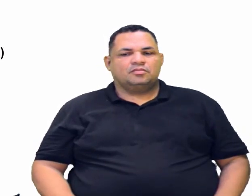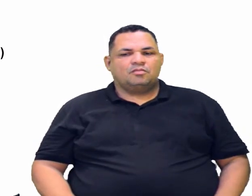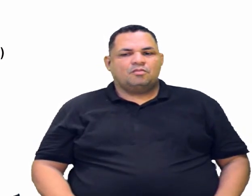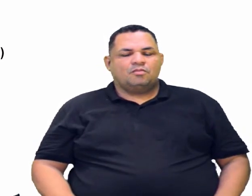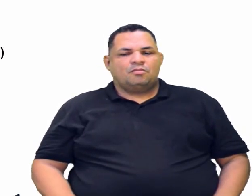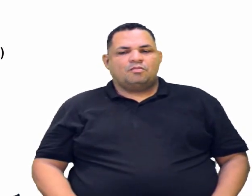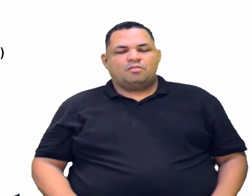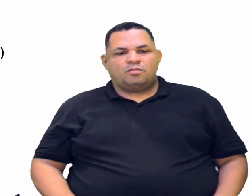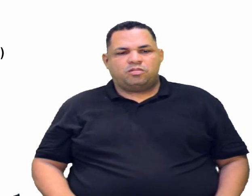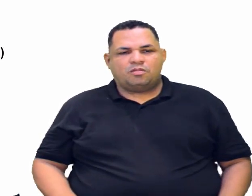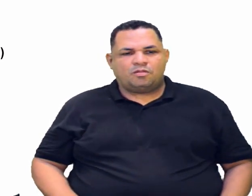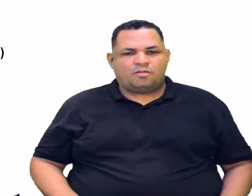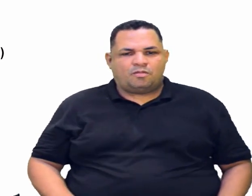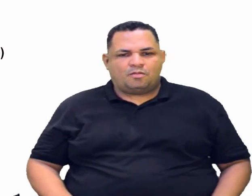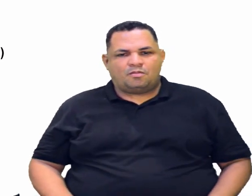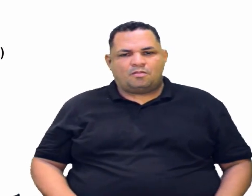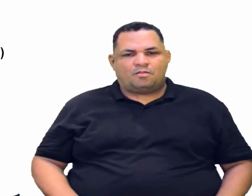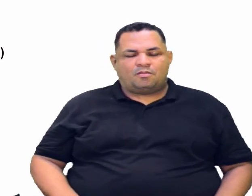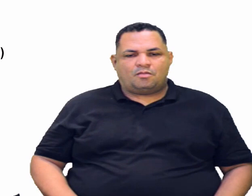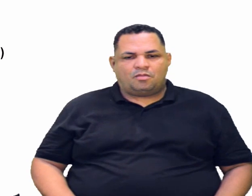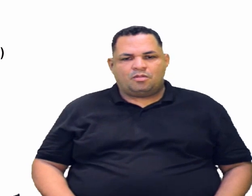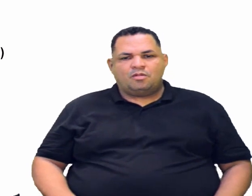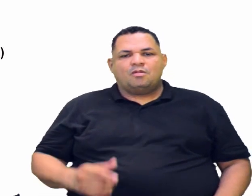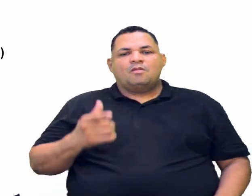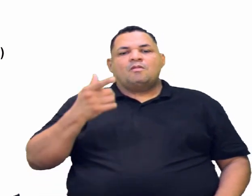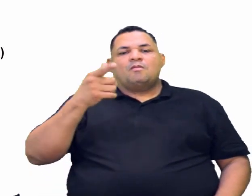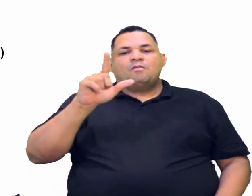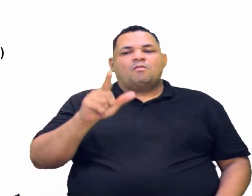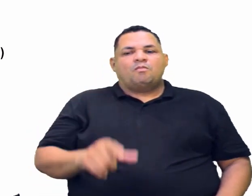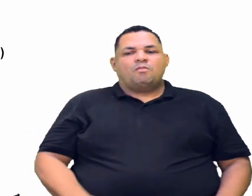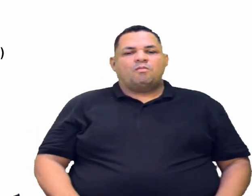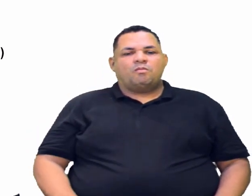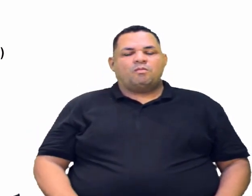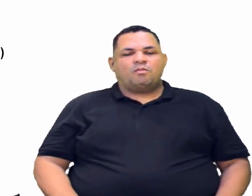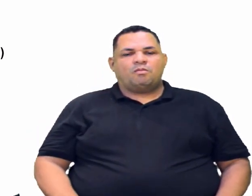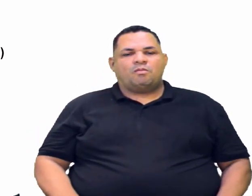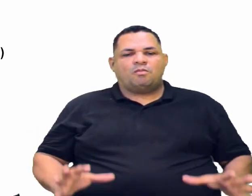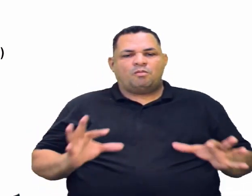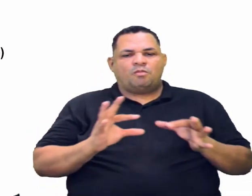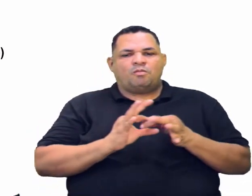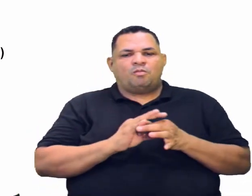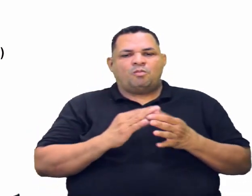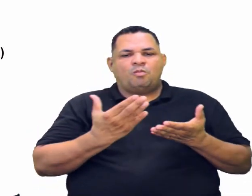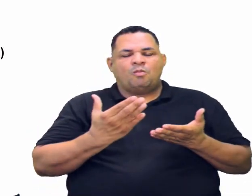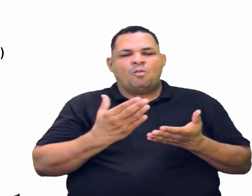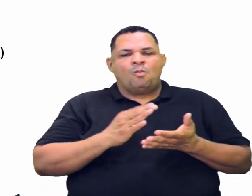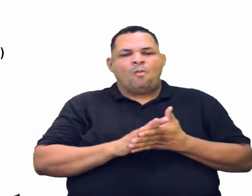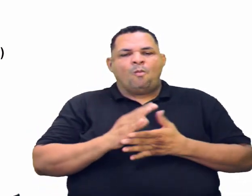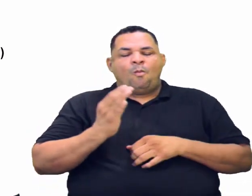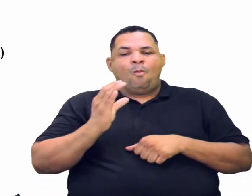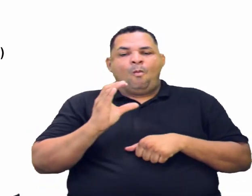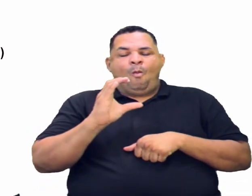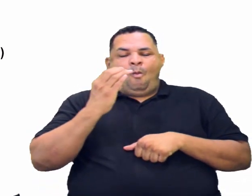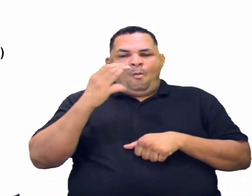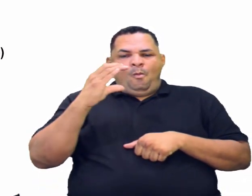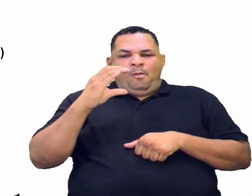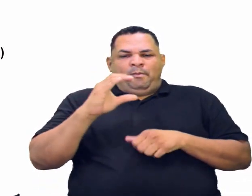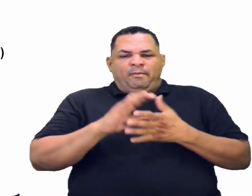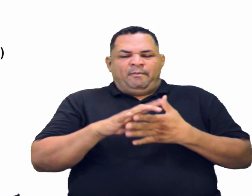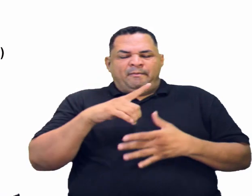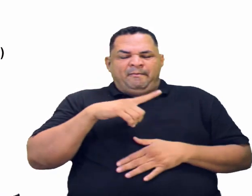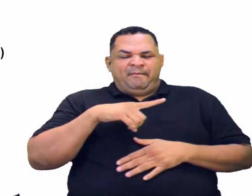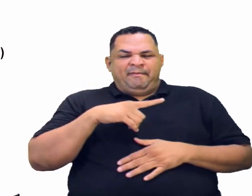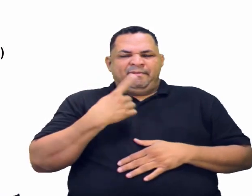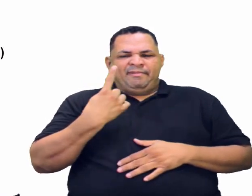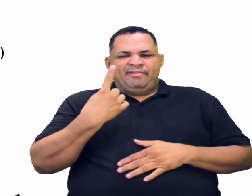Um hidrogênio se ligou ao oxigênio e o outro, ó, liga-se ao carbono. Esse carbono só tinha um